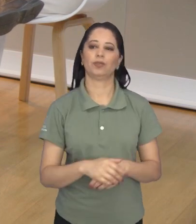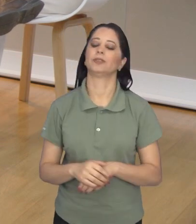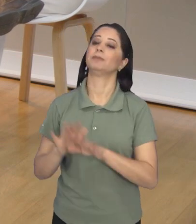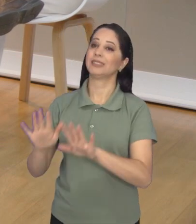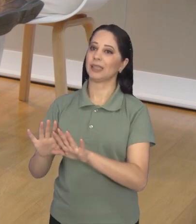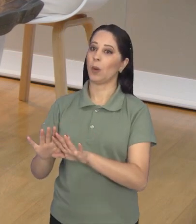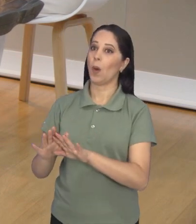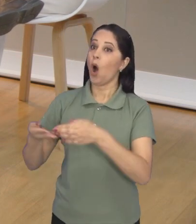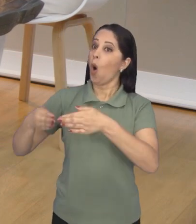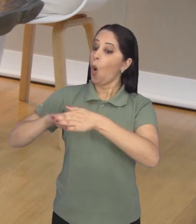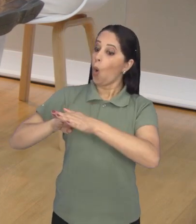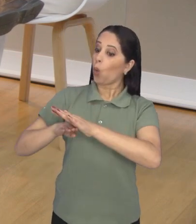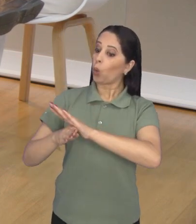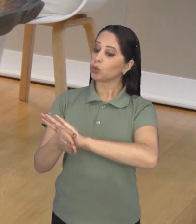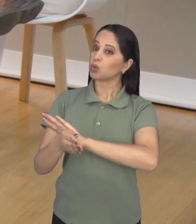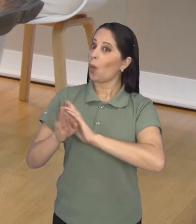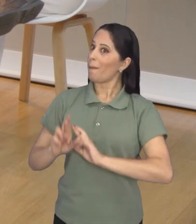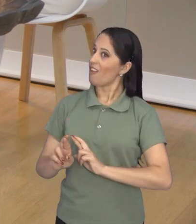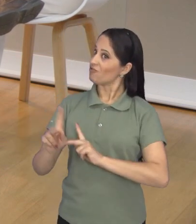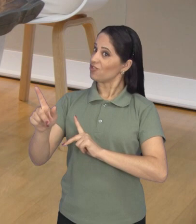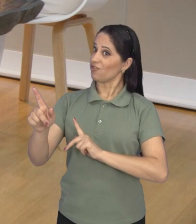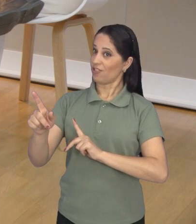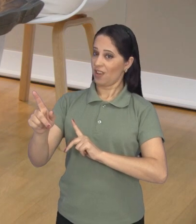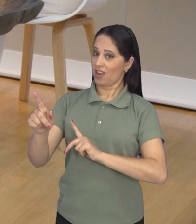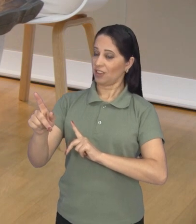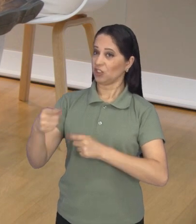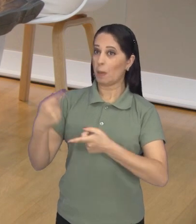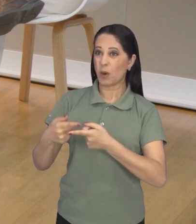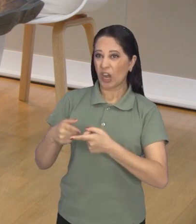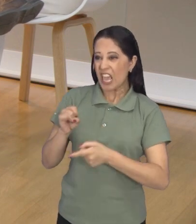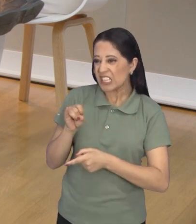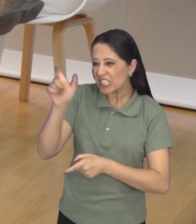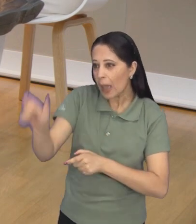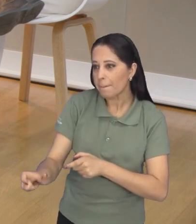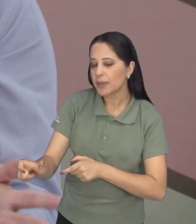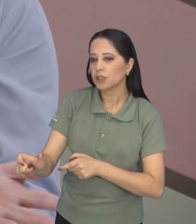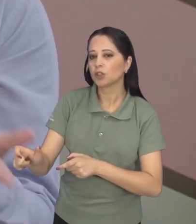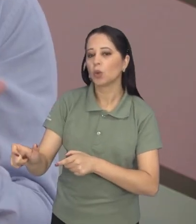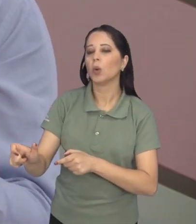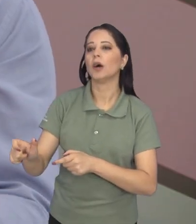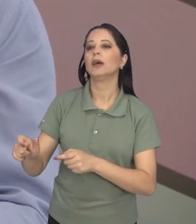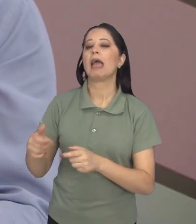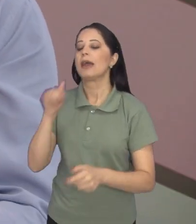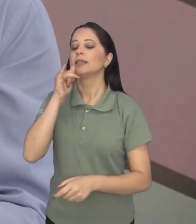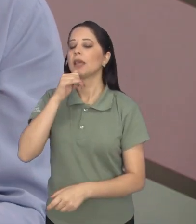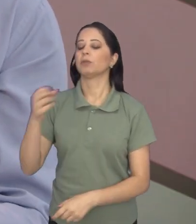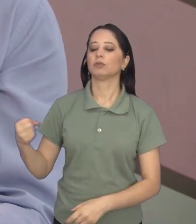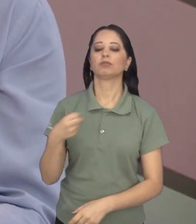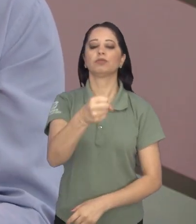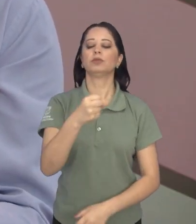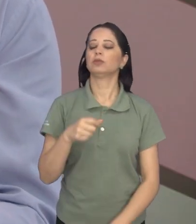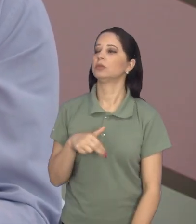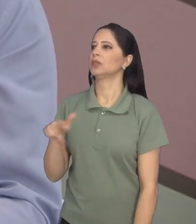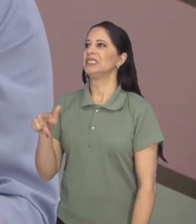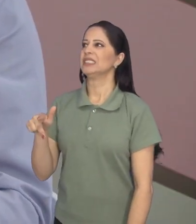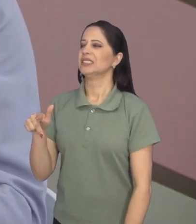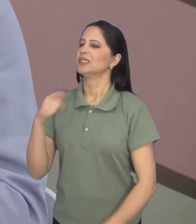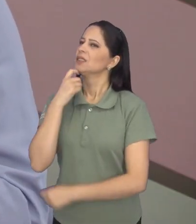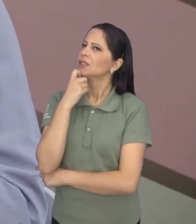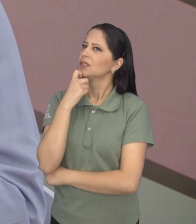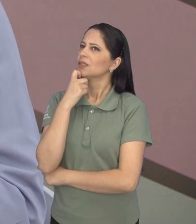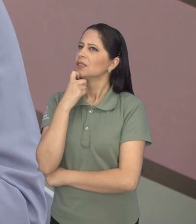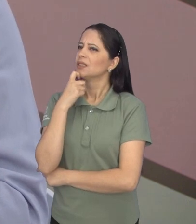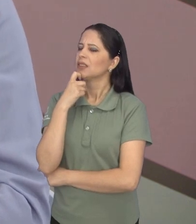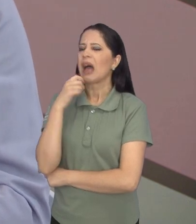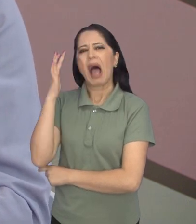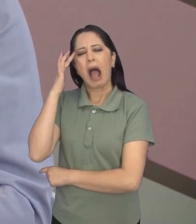ele consegue perceber o incômodo um tempo antes. Então o indivíduo está saindo de casa, fechei a porta, deixa eu voltar para